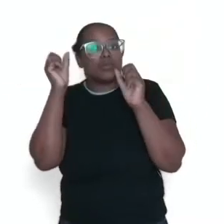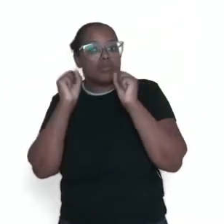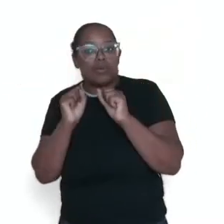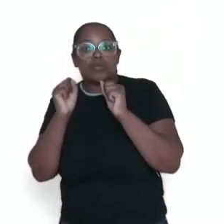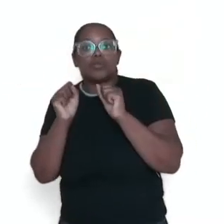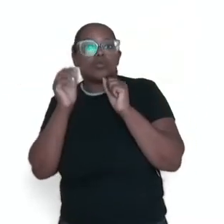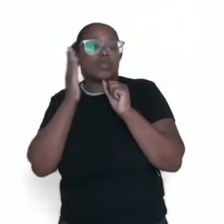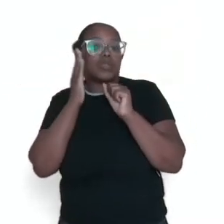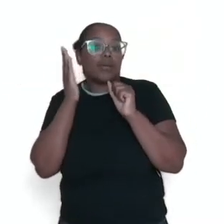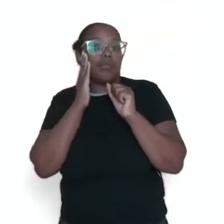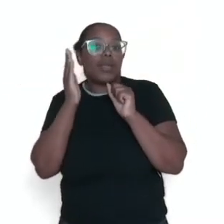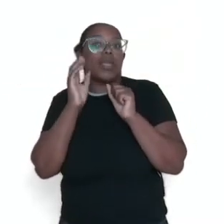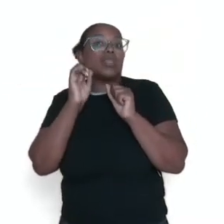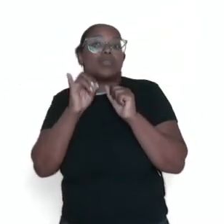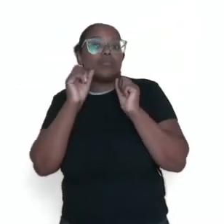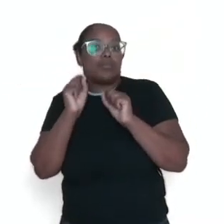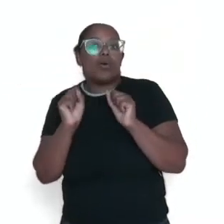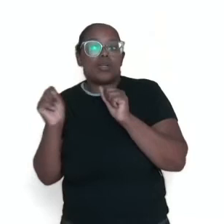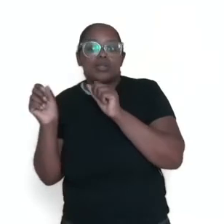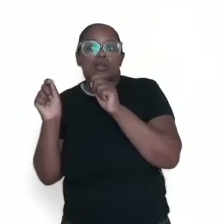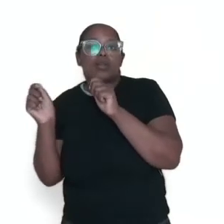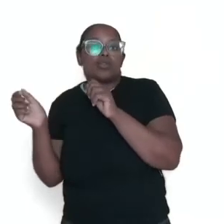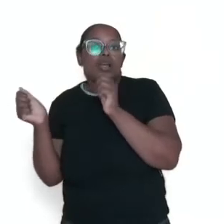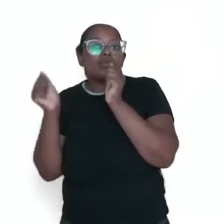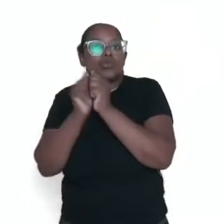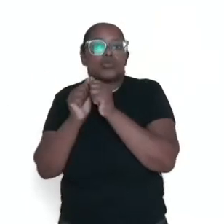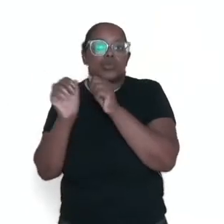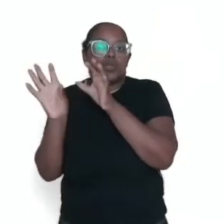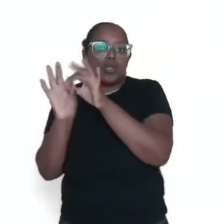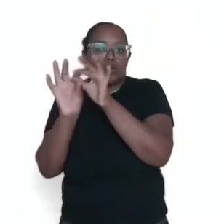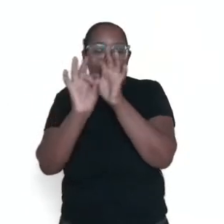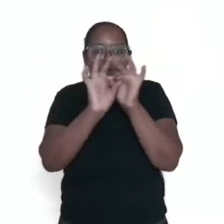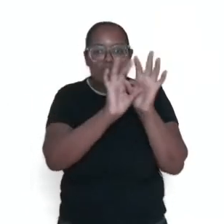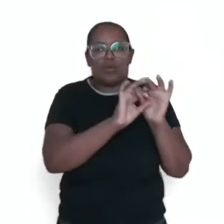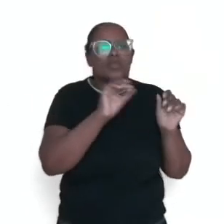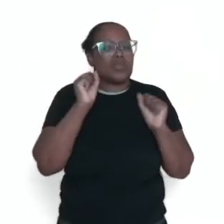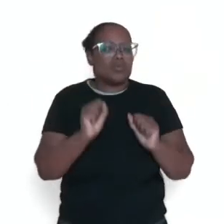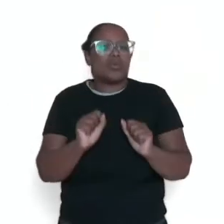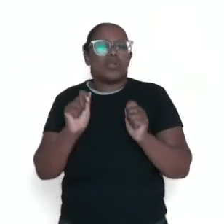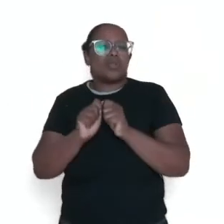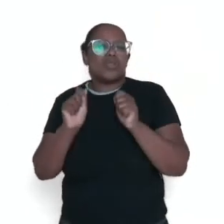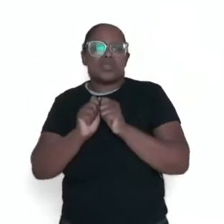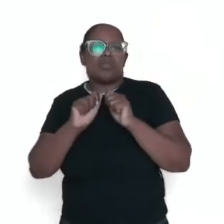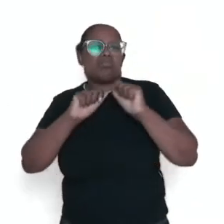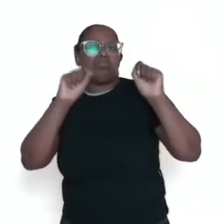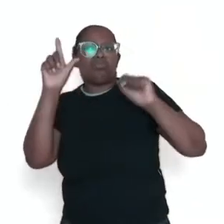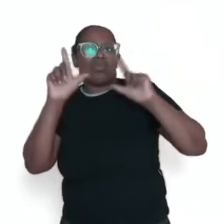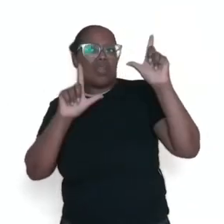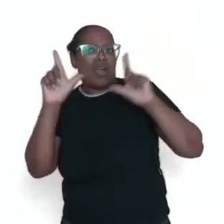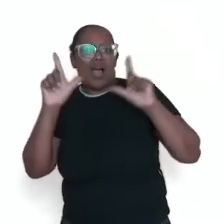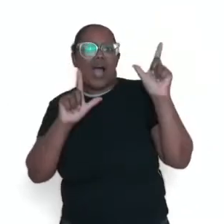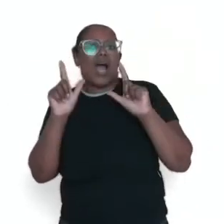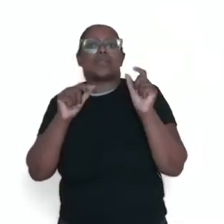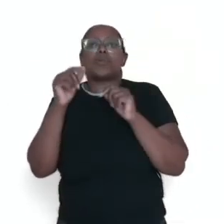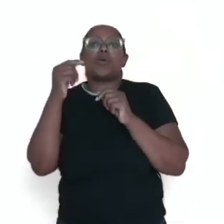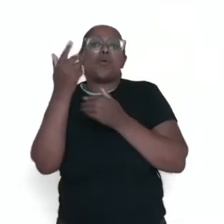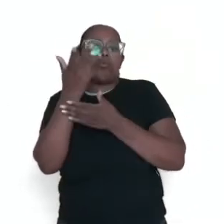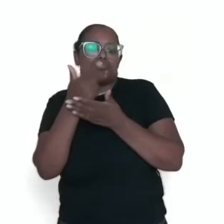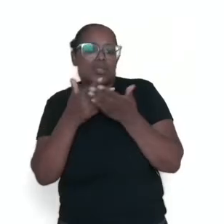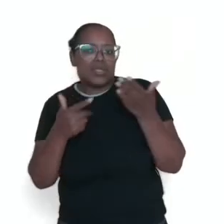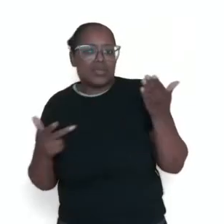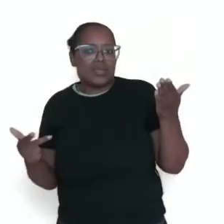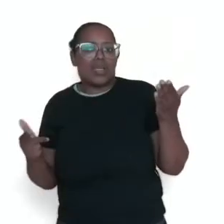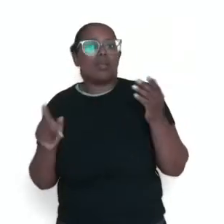fazer parte das Olimpíadas. Como inspiração, vocês podem criar um logo para a modalidade, um slogan e até um mascote.